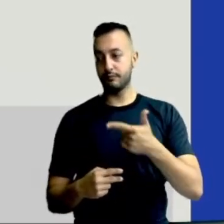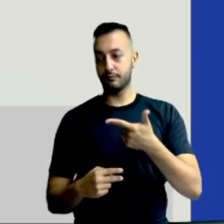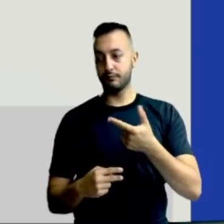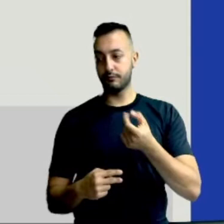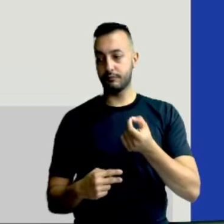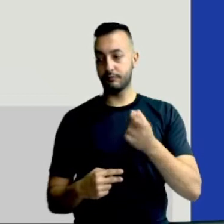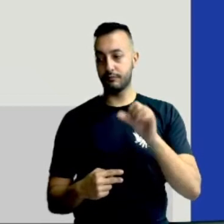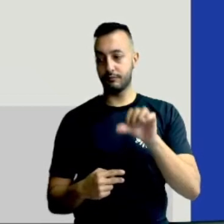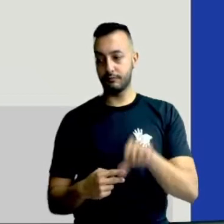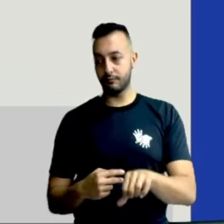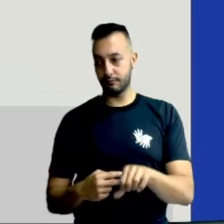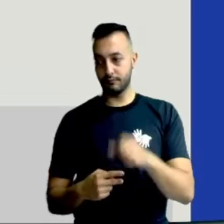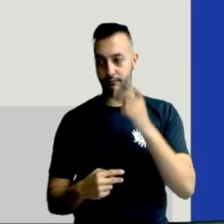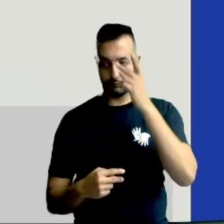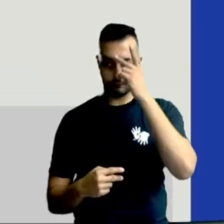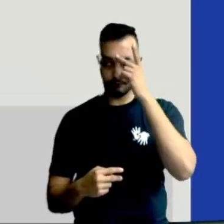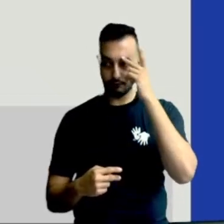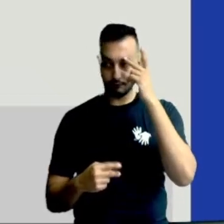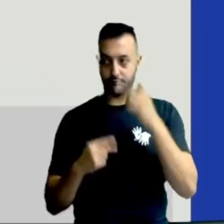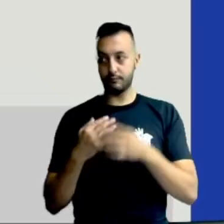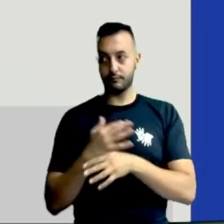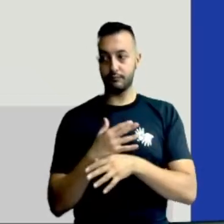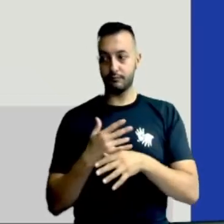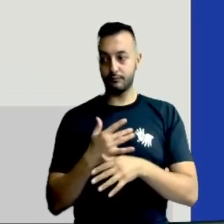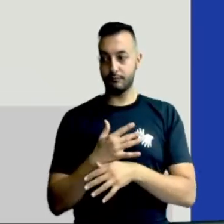117.209 habitantes na cidade.